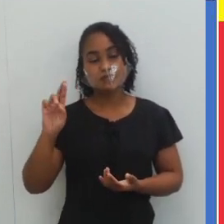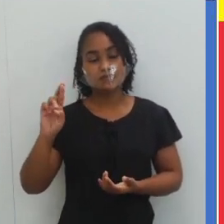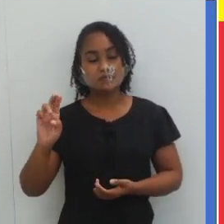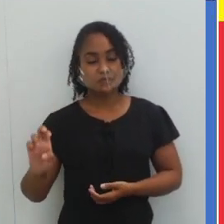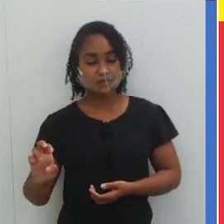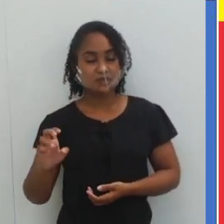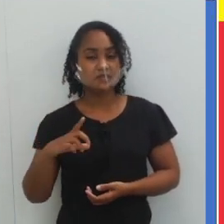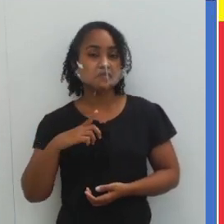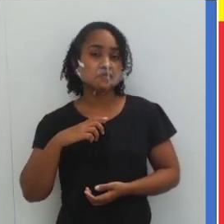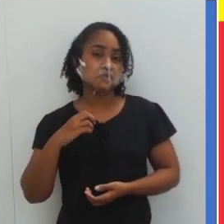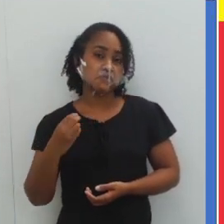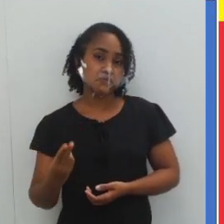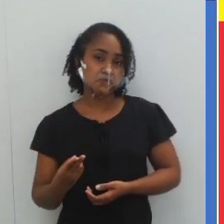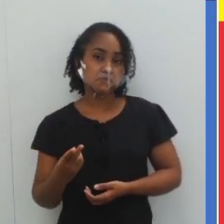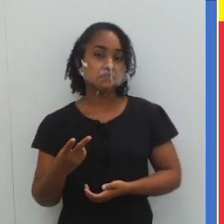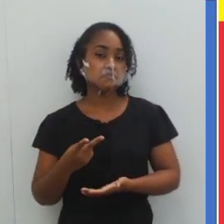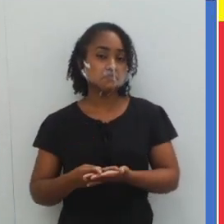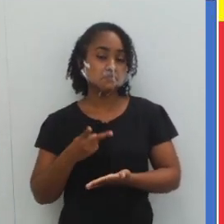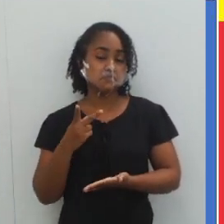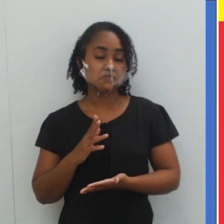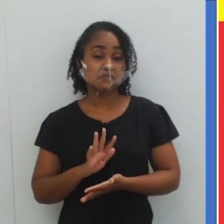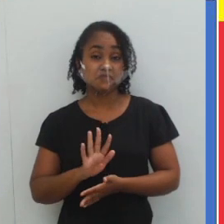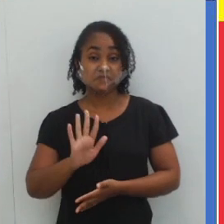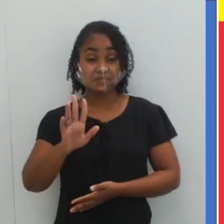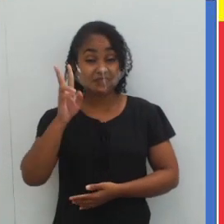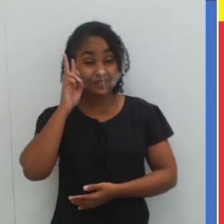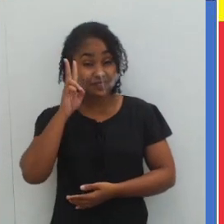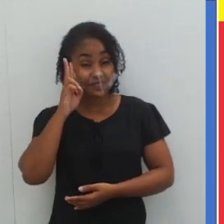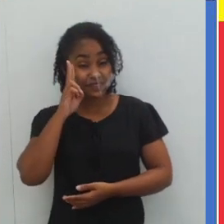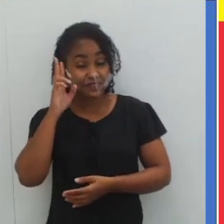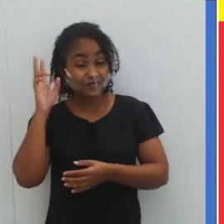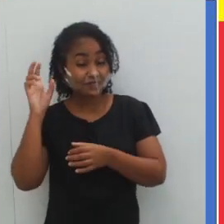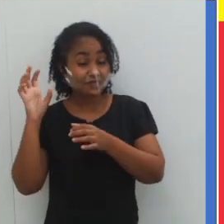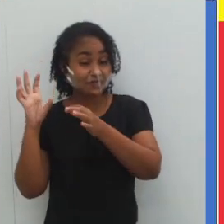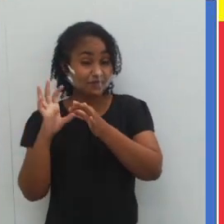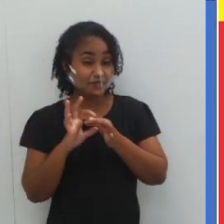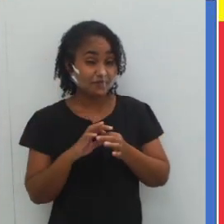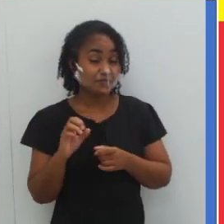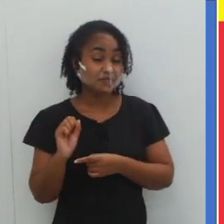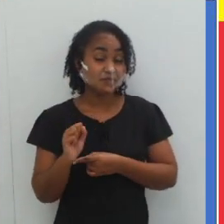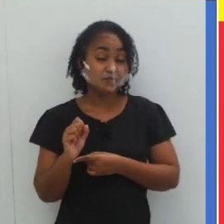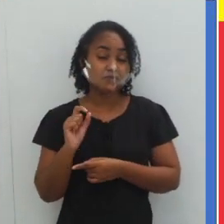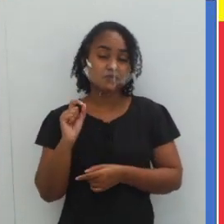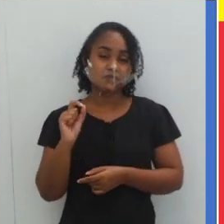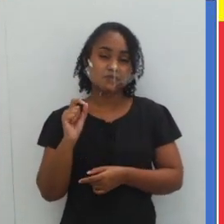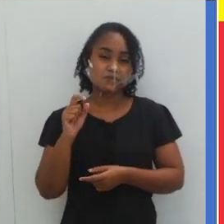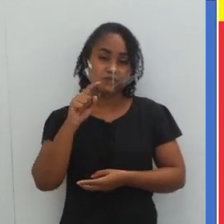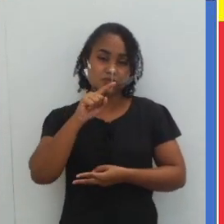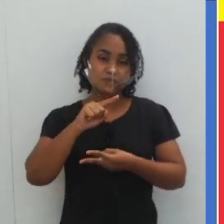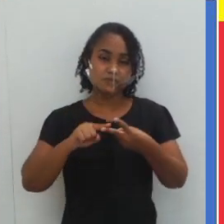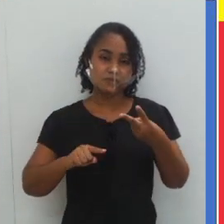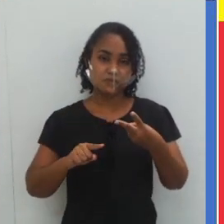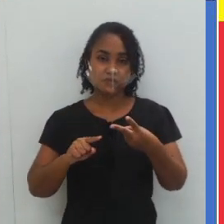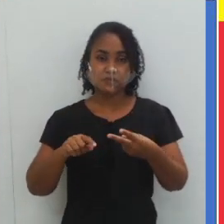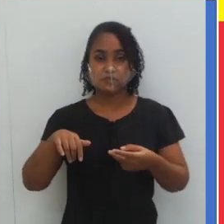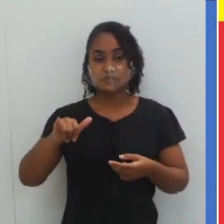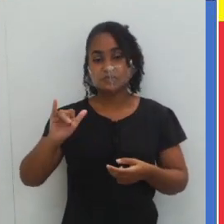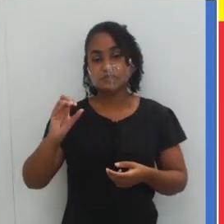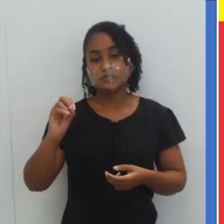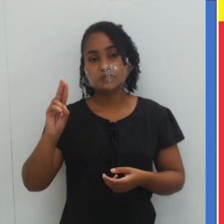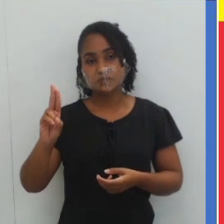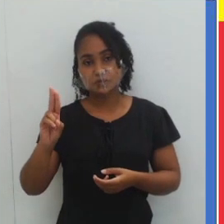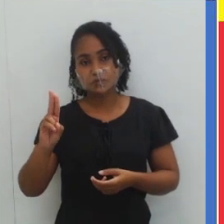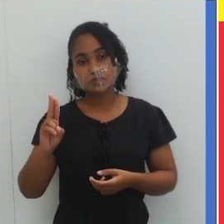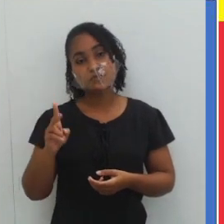né? Estavam ou eram. Lembrando que dentro desses sujeitos nós temos dois